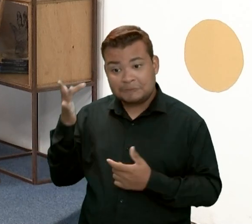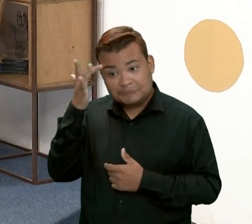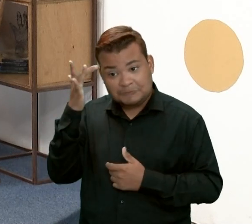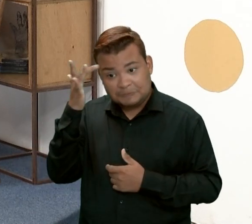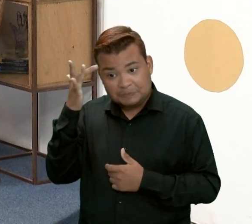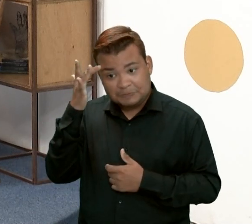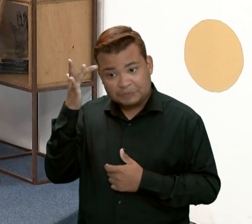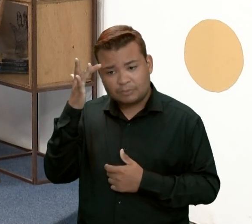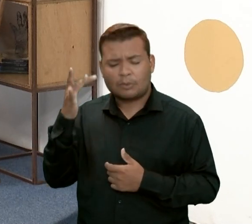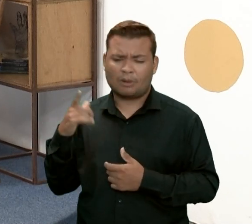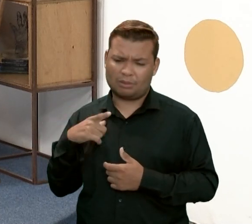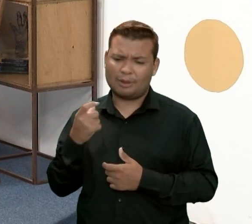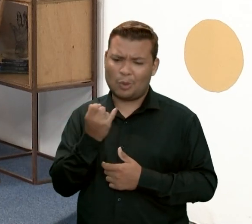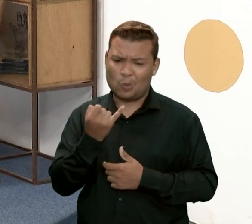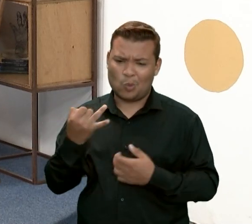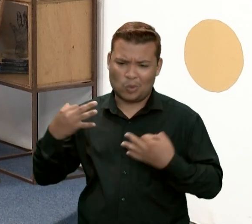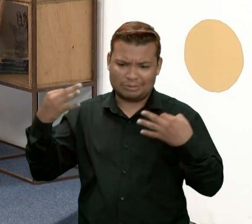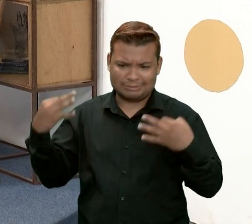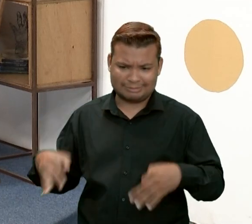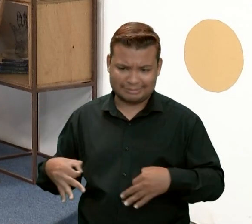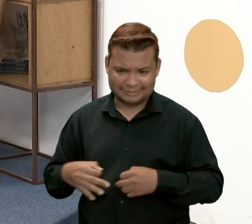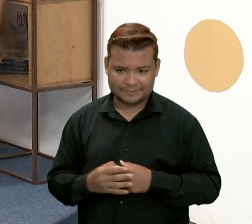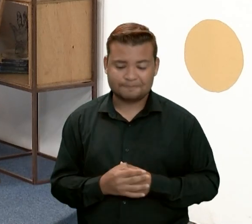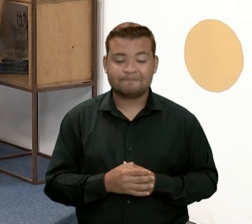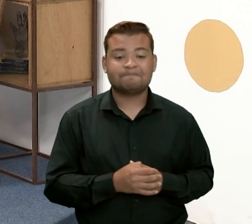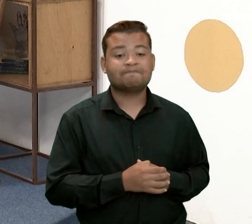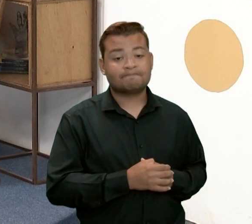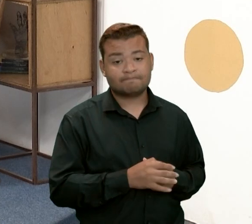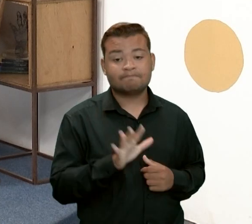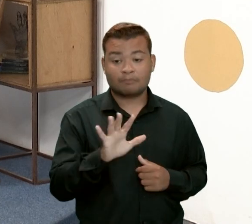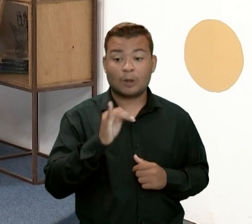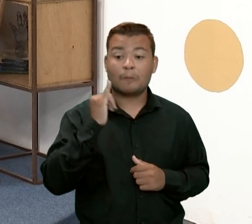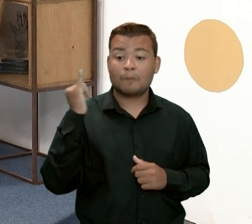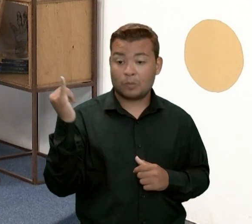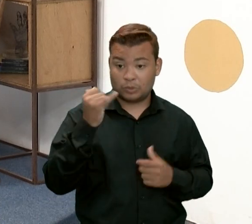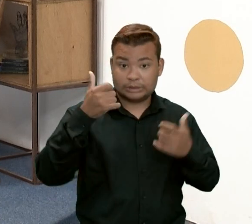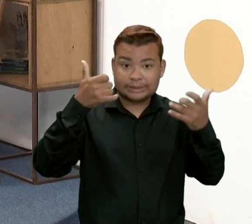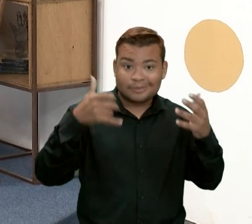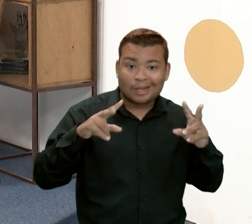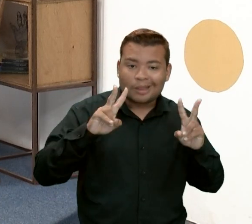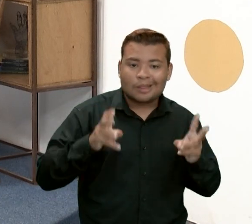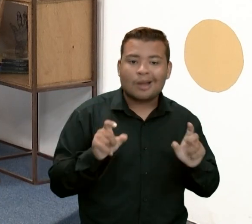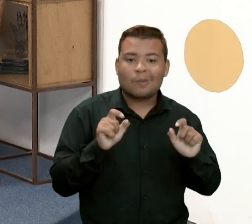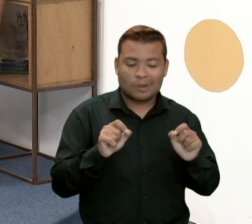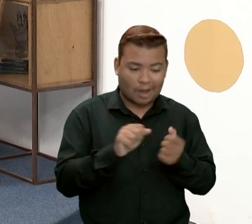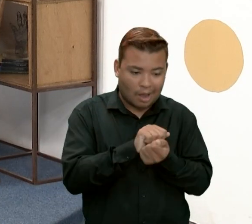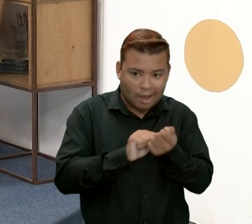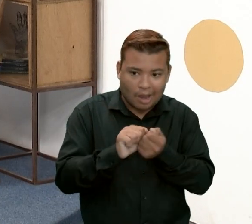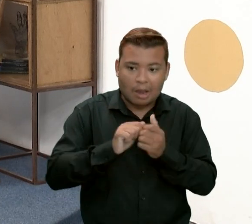né? Tem que ter a quantidade certa. Isso, mas é importante a gente falar da higienização e que todo